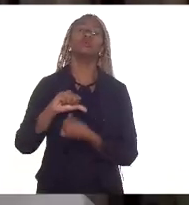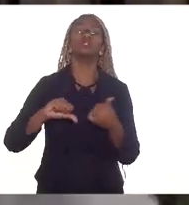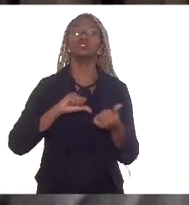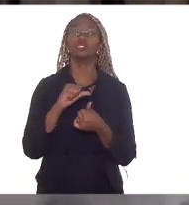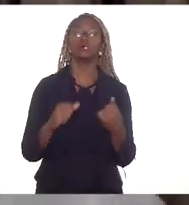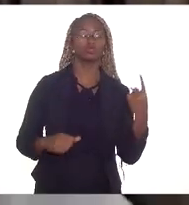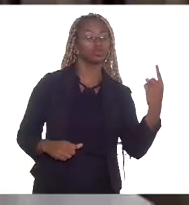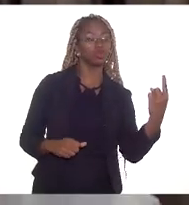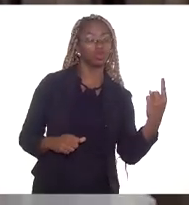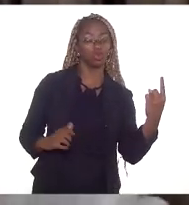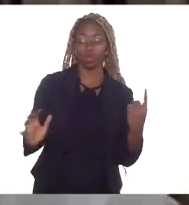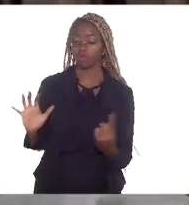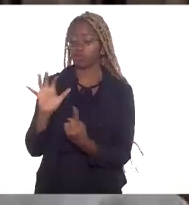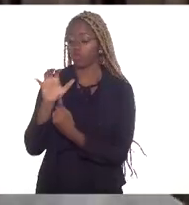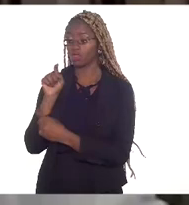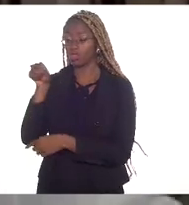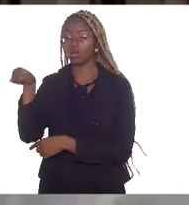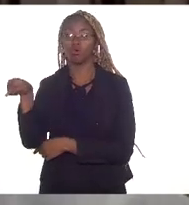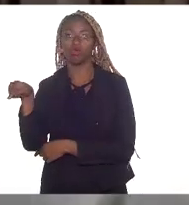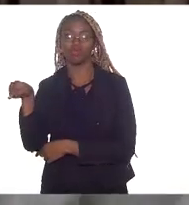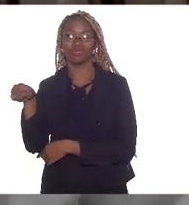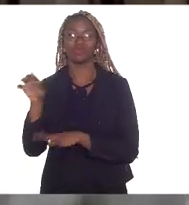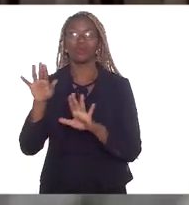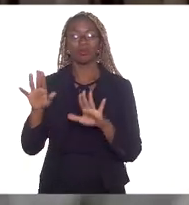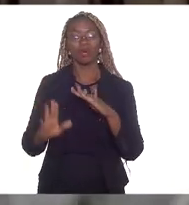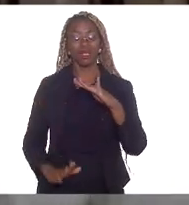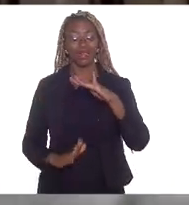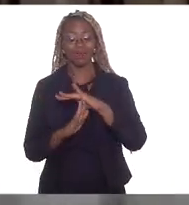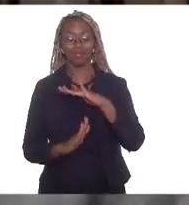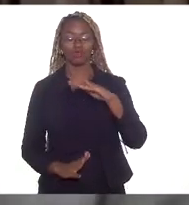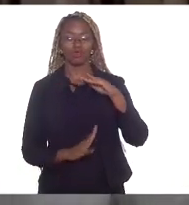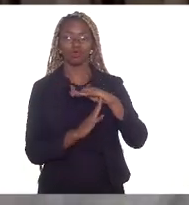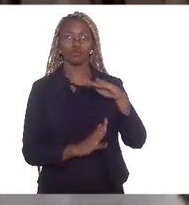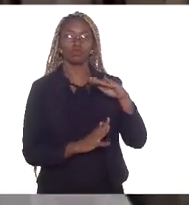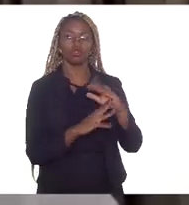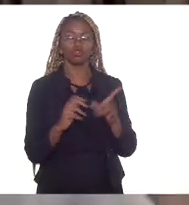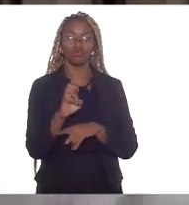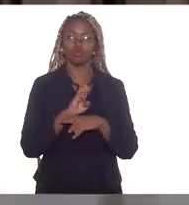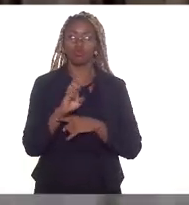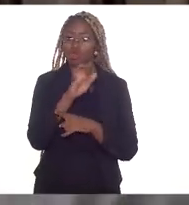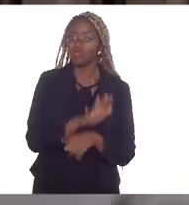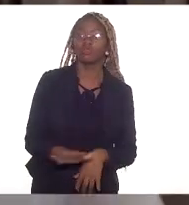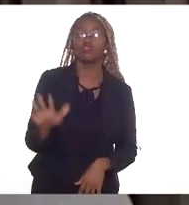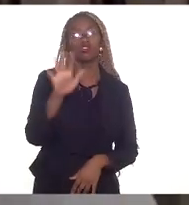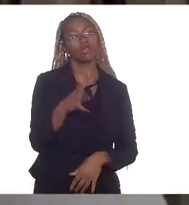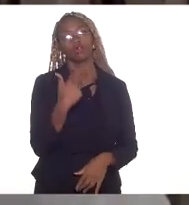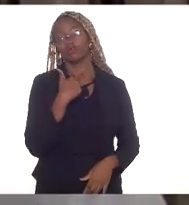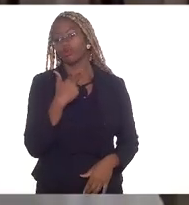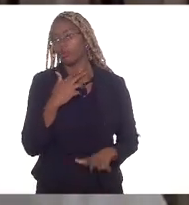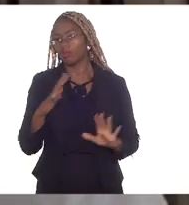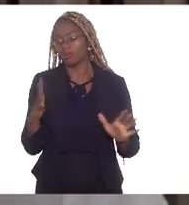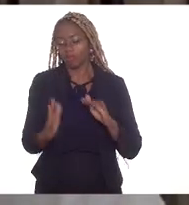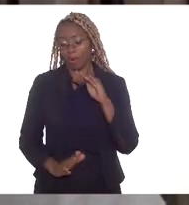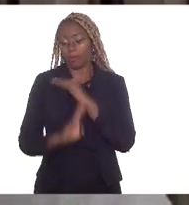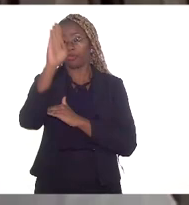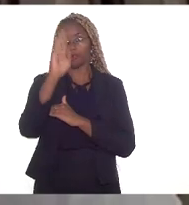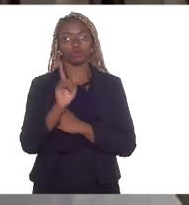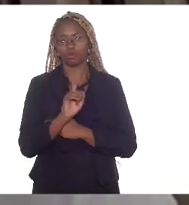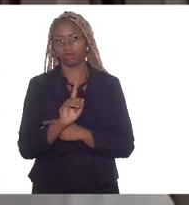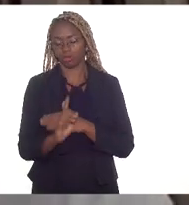terá impacto sobre o outro, mas existem limites que o Estado como um todo não vai poder passar.